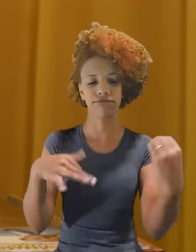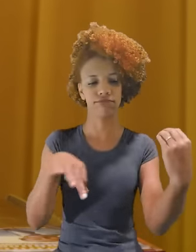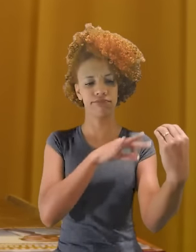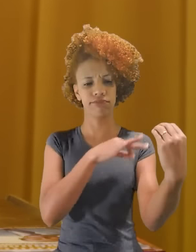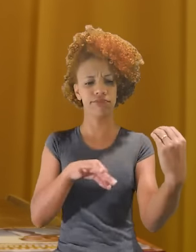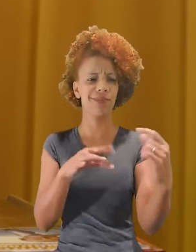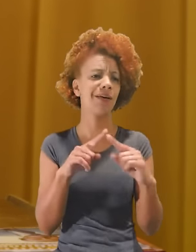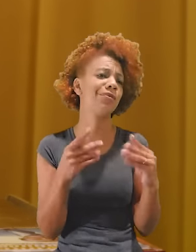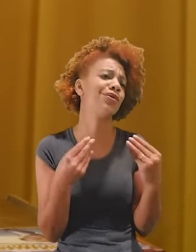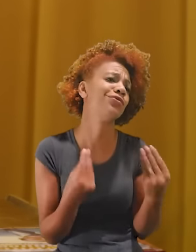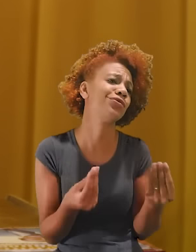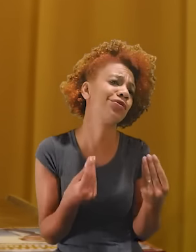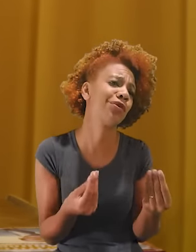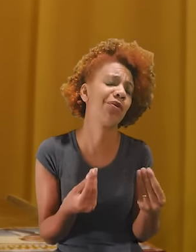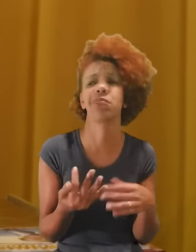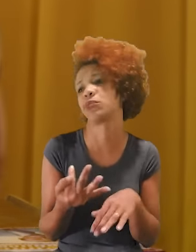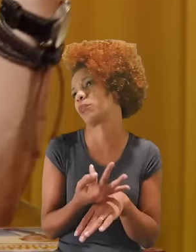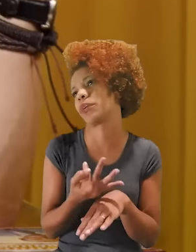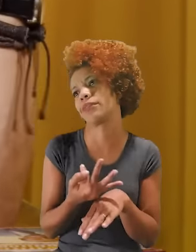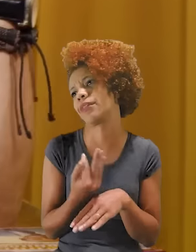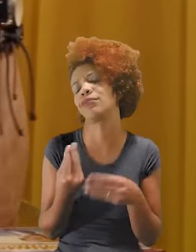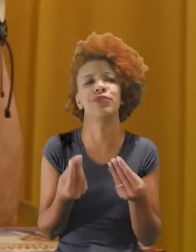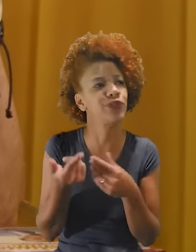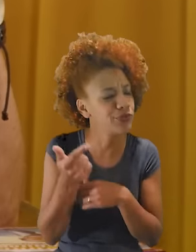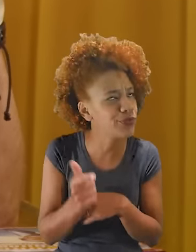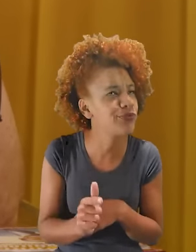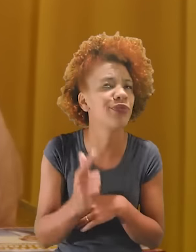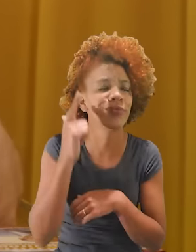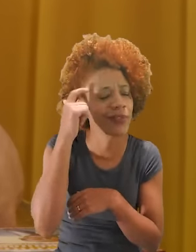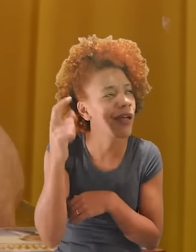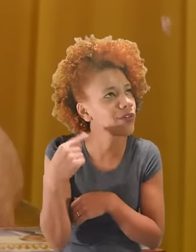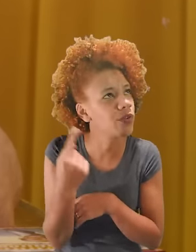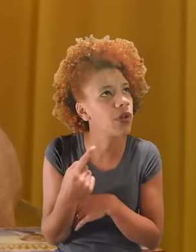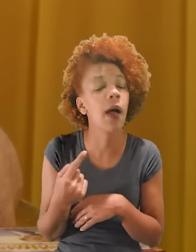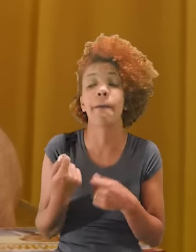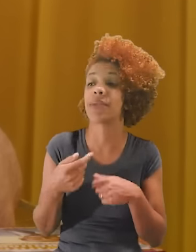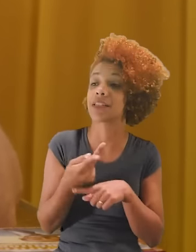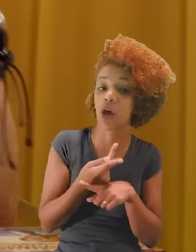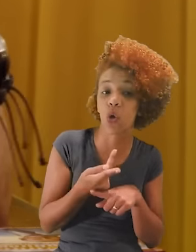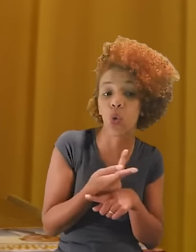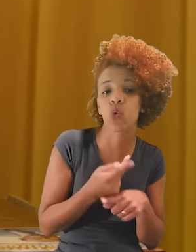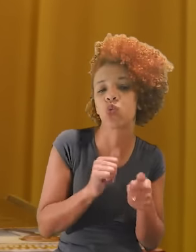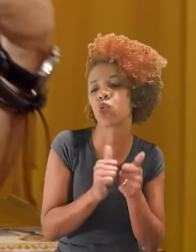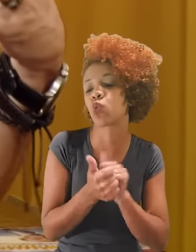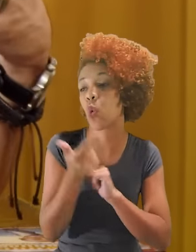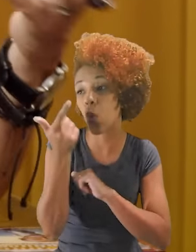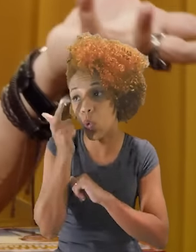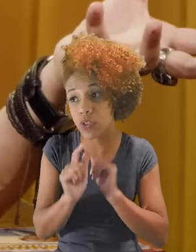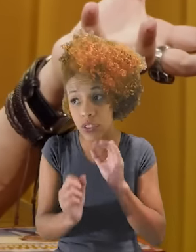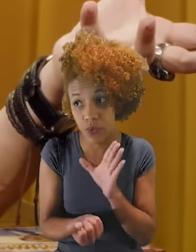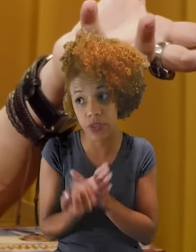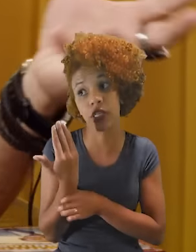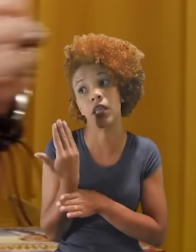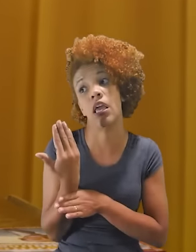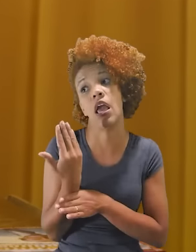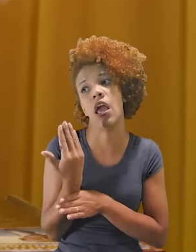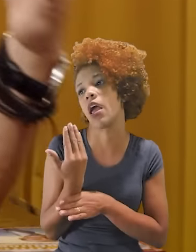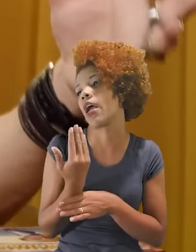concerto. Mas como, Disney? Pô, o irmão não aguentava, né? Pô, mas de novo você com essas ideias, bicho. Aí os caras tinham que ir atrás, conseguiram criar,